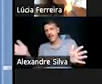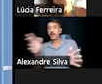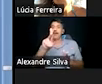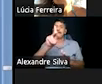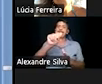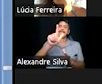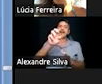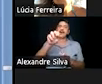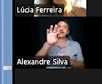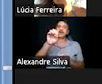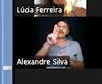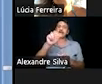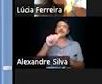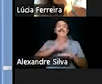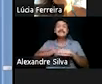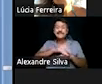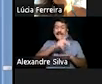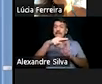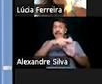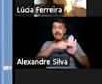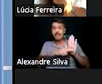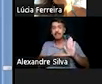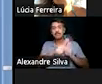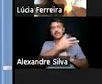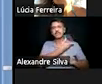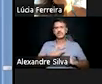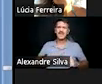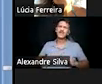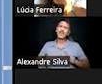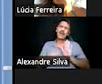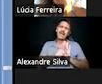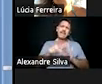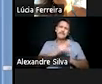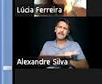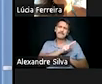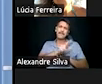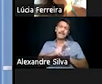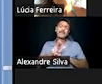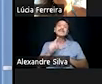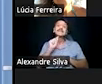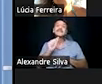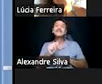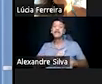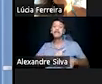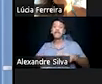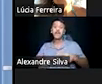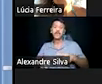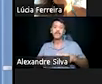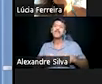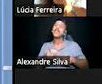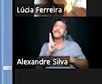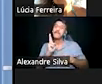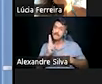regulada sempre pelo Estado, com inúmeras leis, com uma percepção de restrição, inclusive